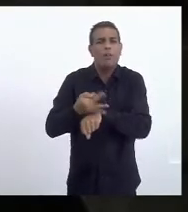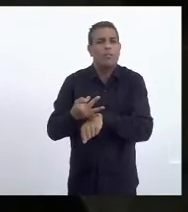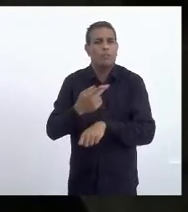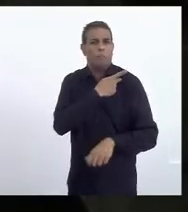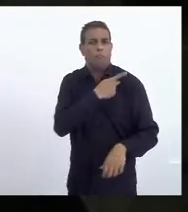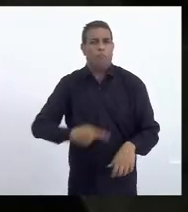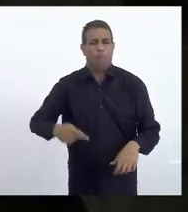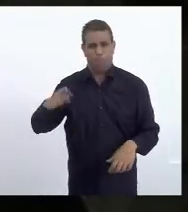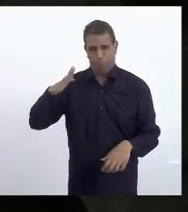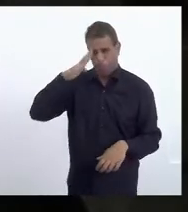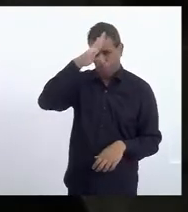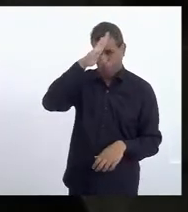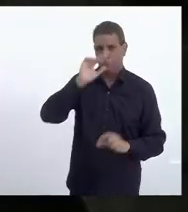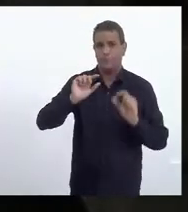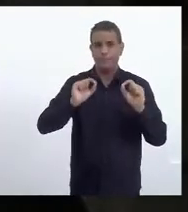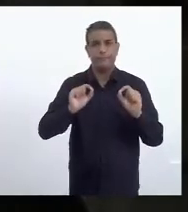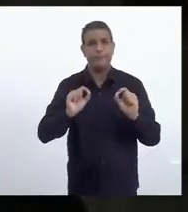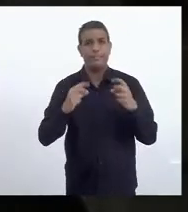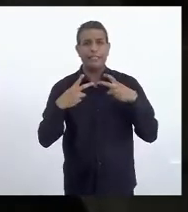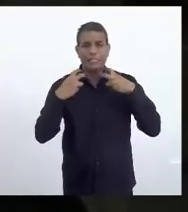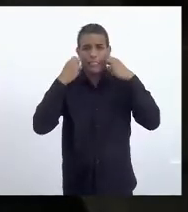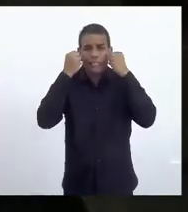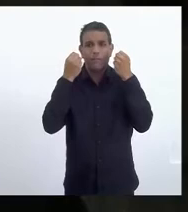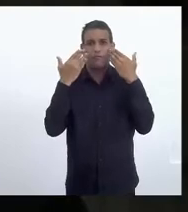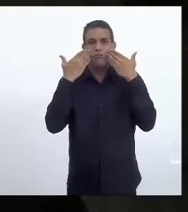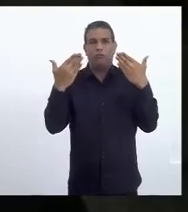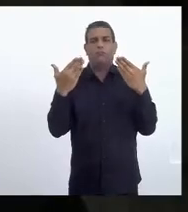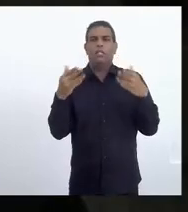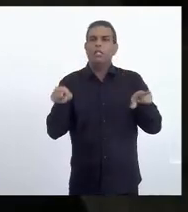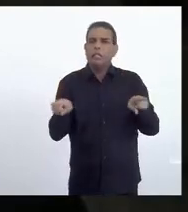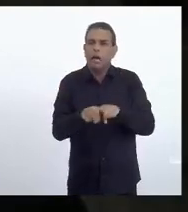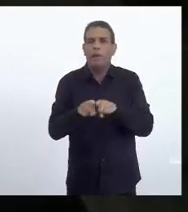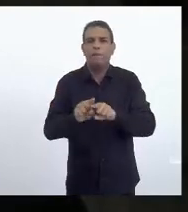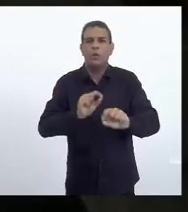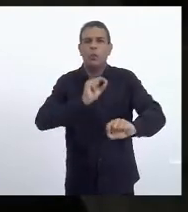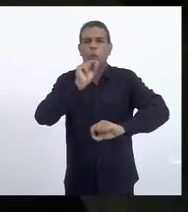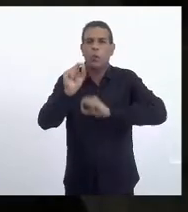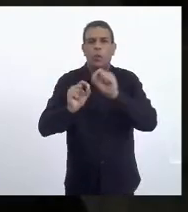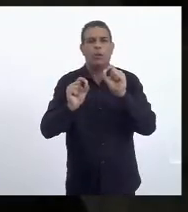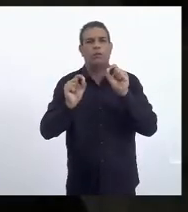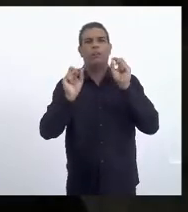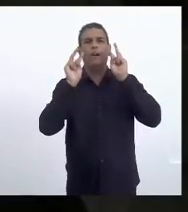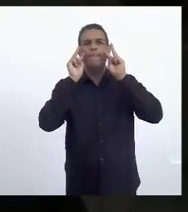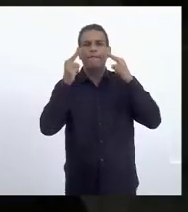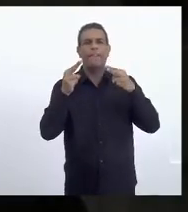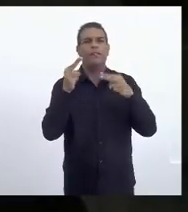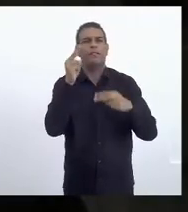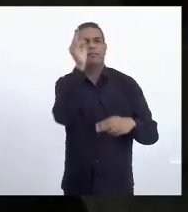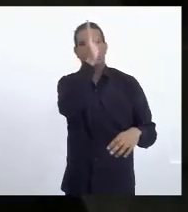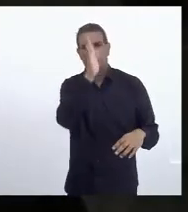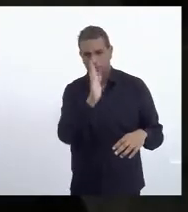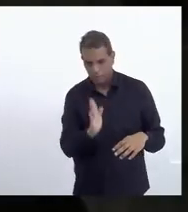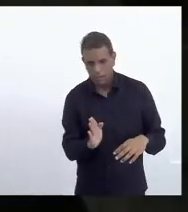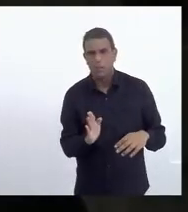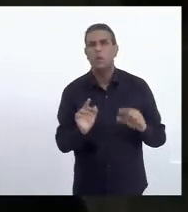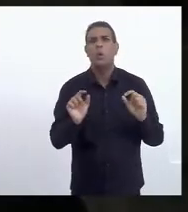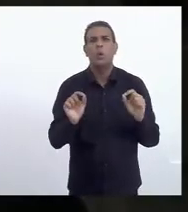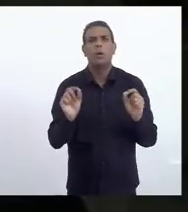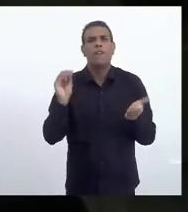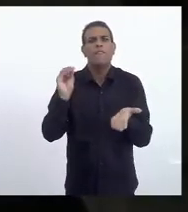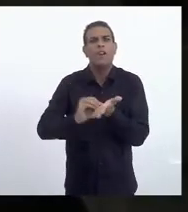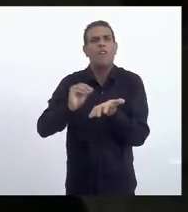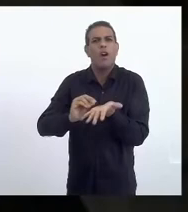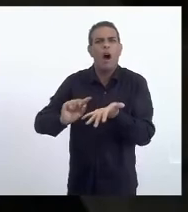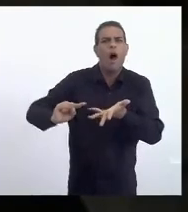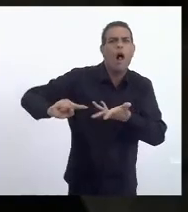porque assim a a vergonha é tão grande né O que causa de descrédito para o Brasil é tão grande que até